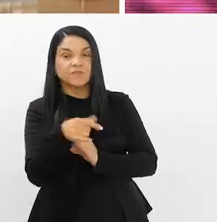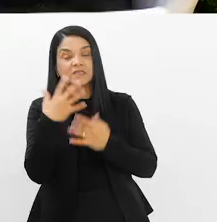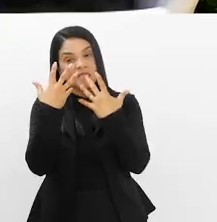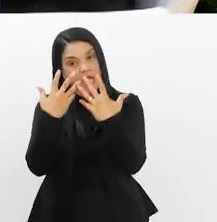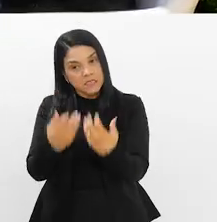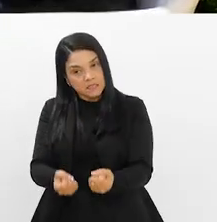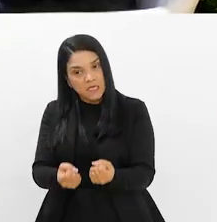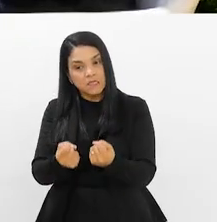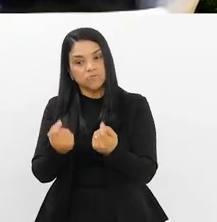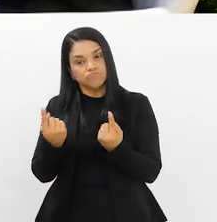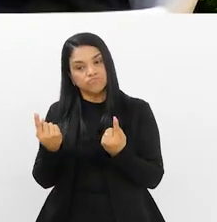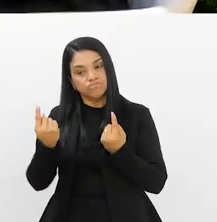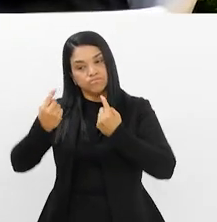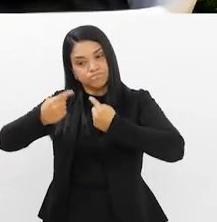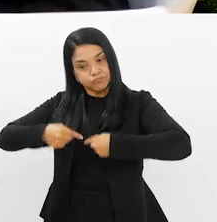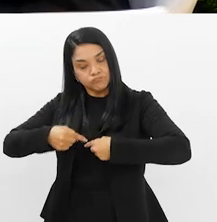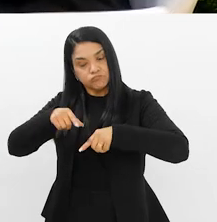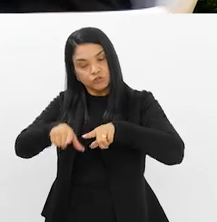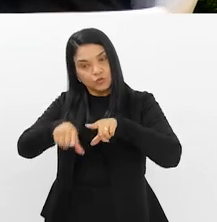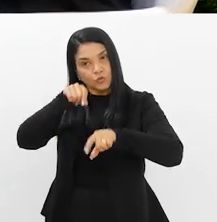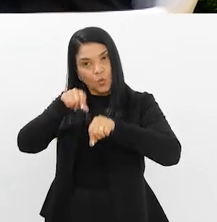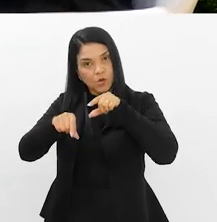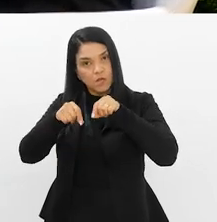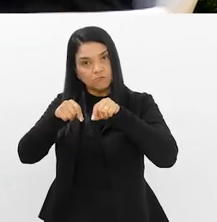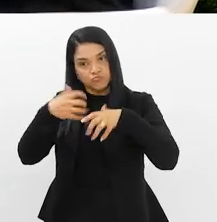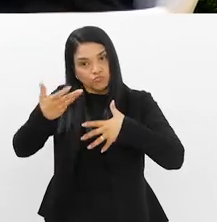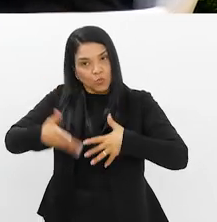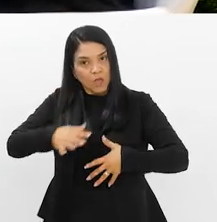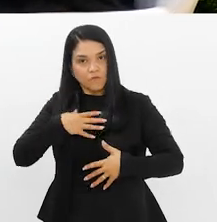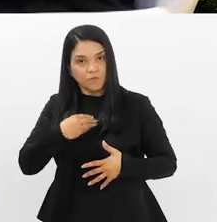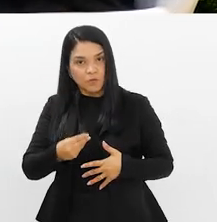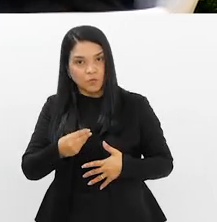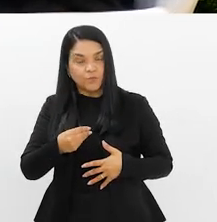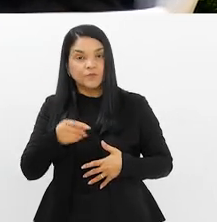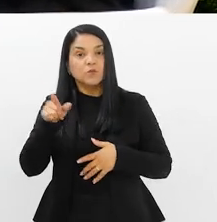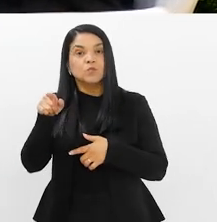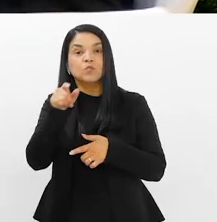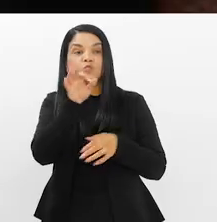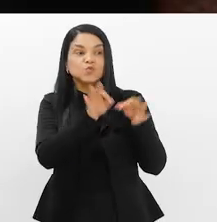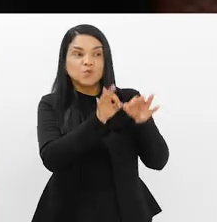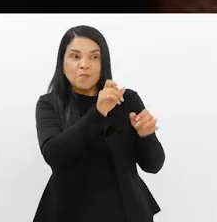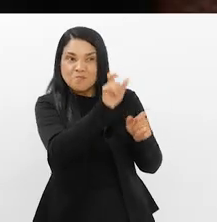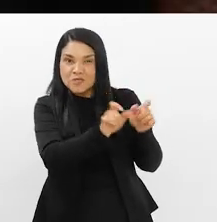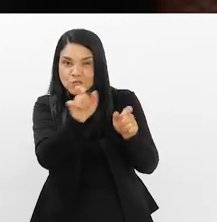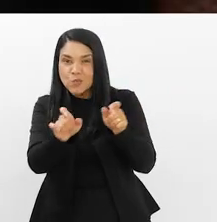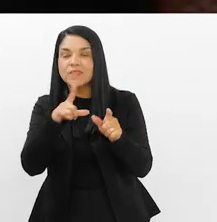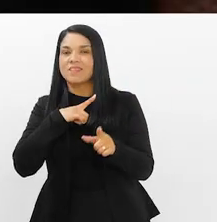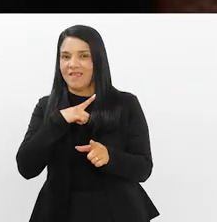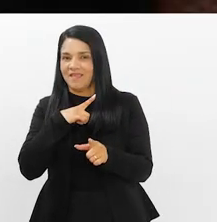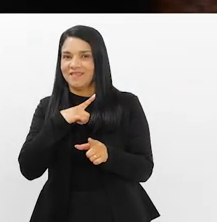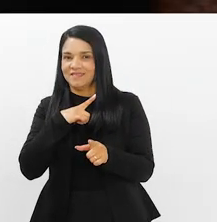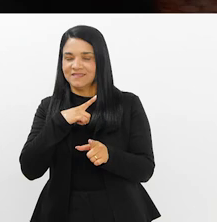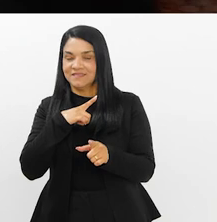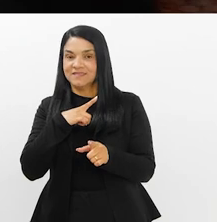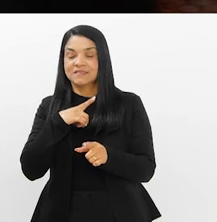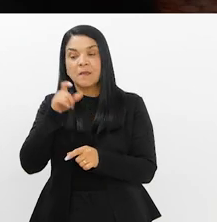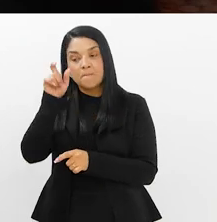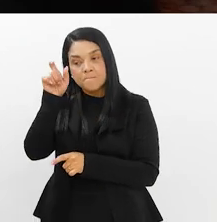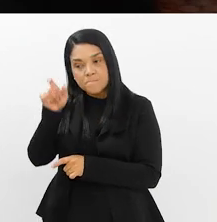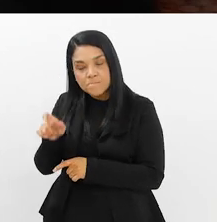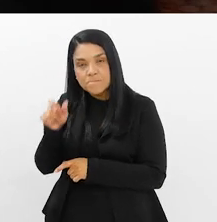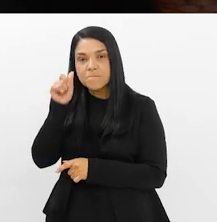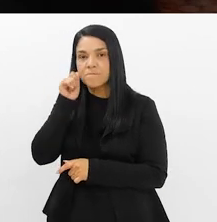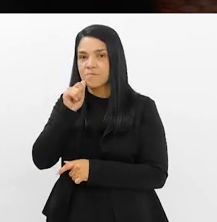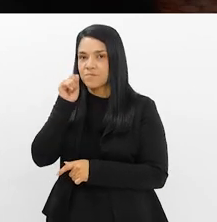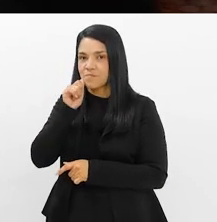essa. Porque a partir do momento que você aceita o desafio da escolha, o julgamento vai vir. Exatamente. E talvez